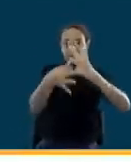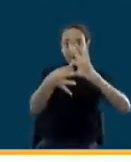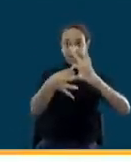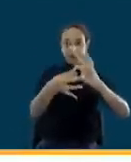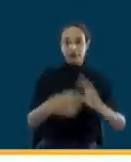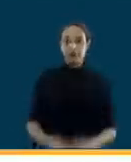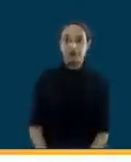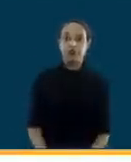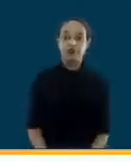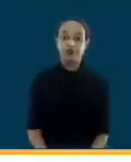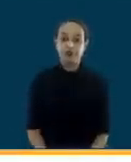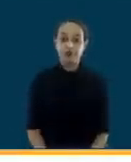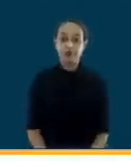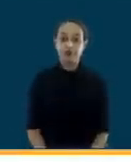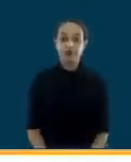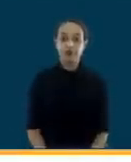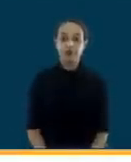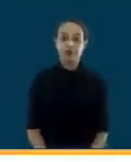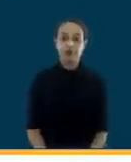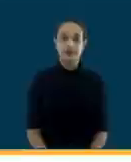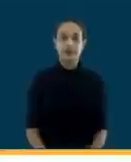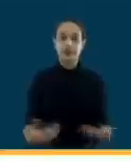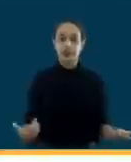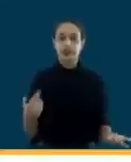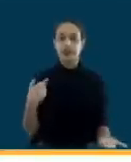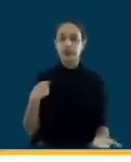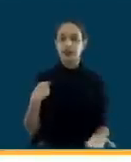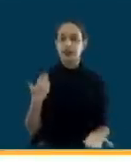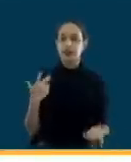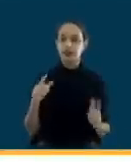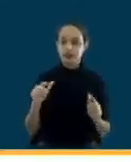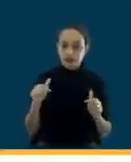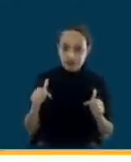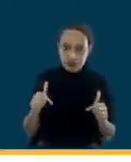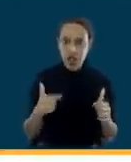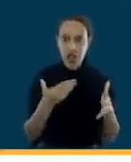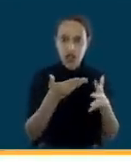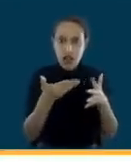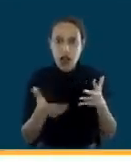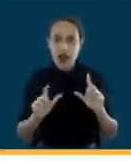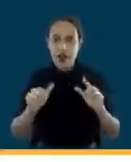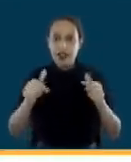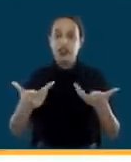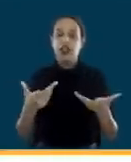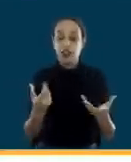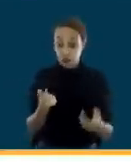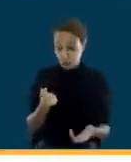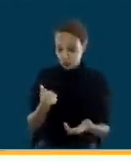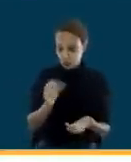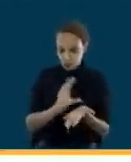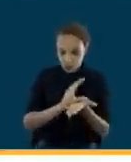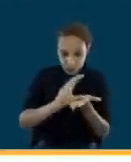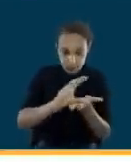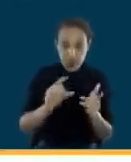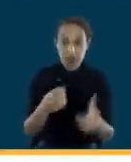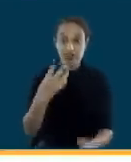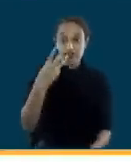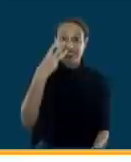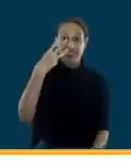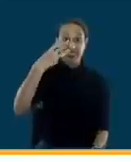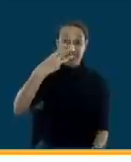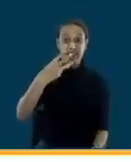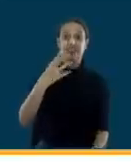Para que nós tenhamos uma capacidade de fazer prestações, nós, ordenadoras de despesa, desses 3 bilhões de reais, porque é um volume de